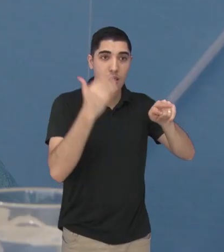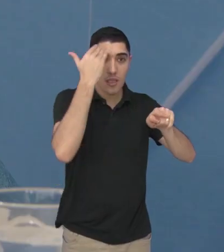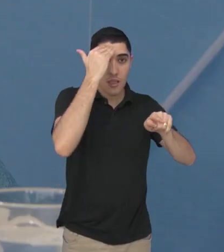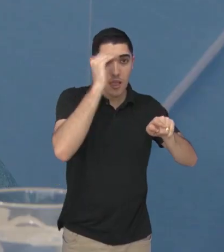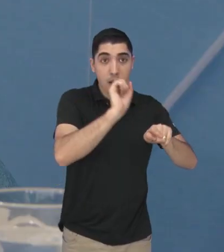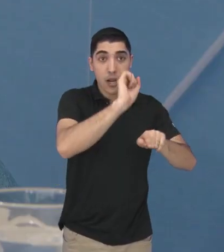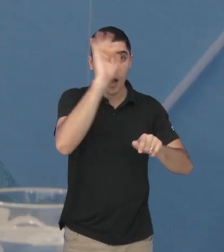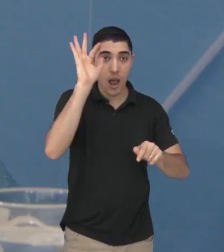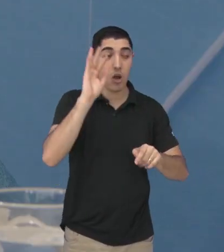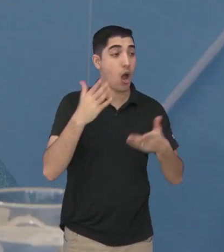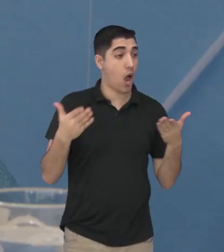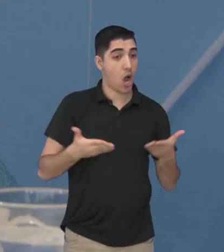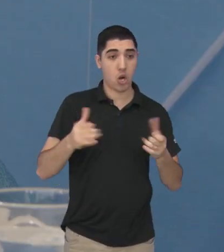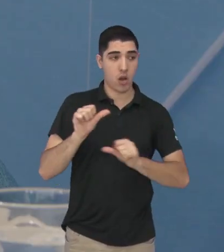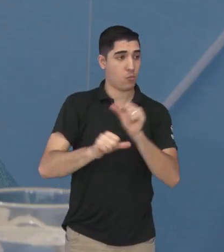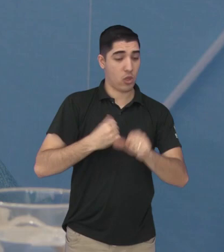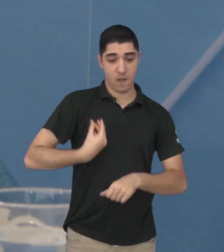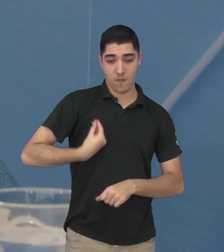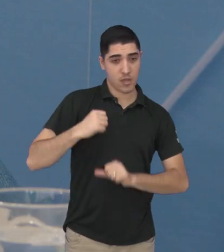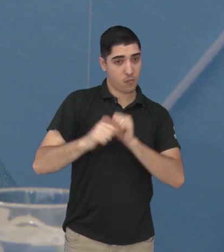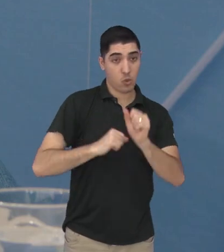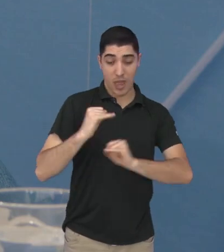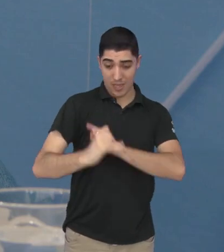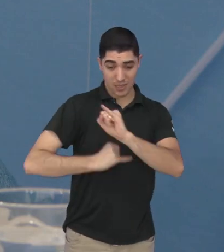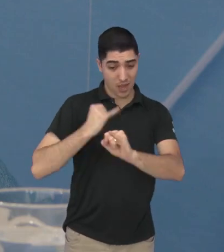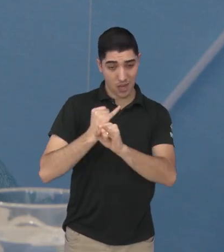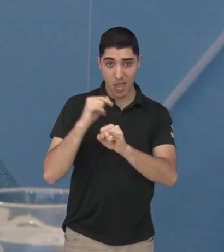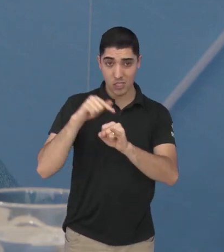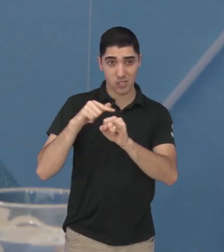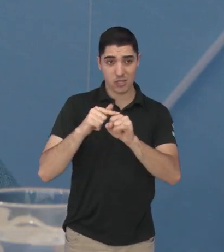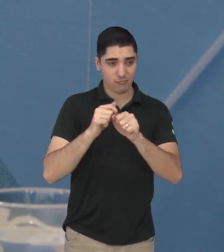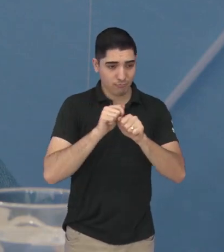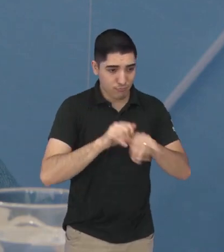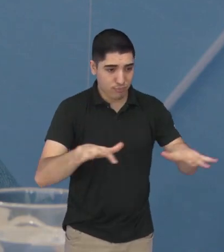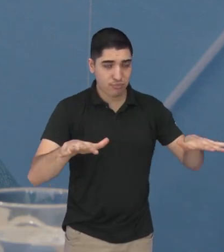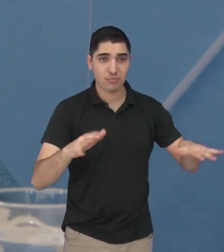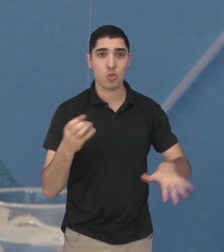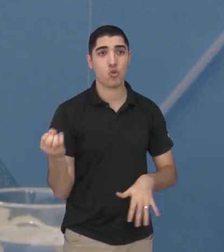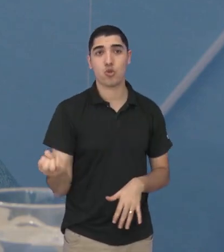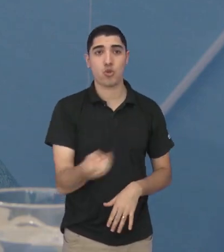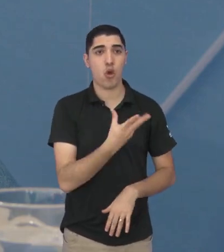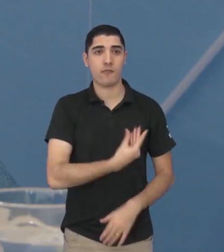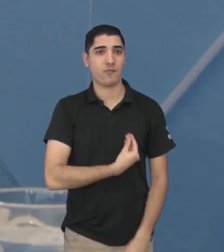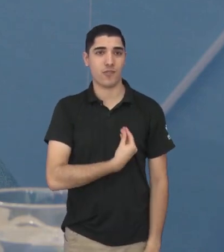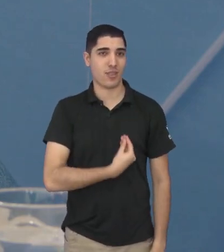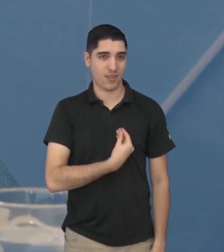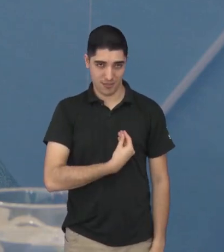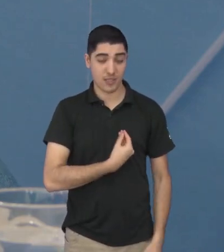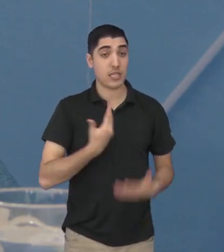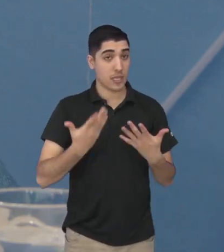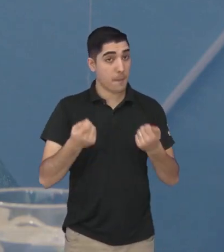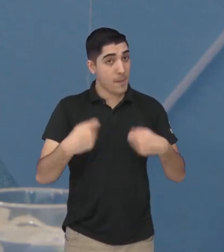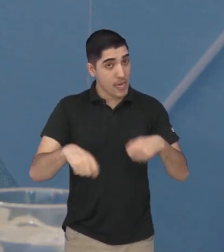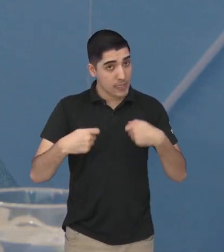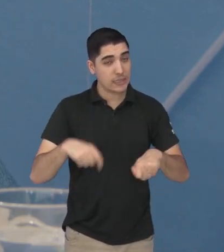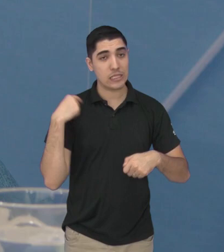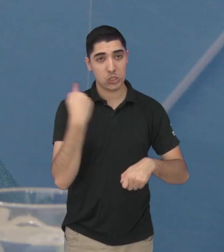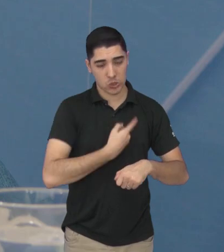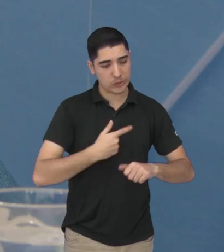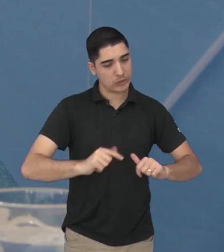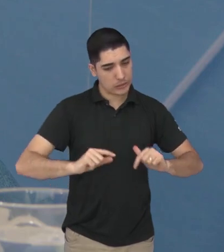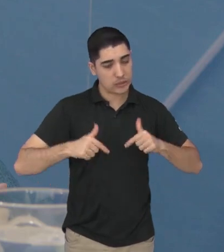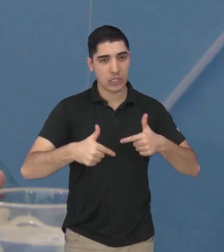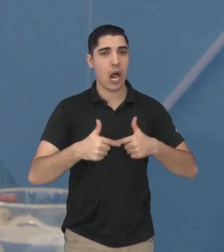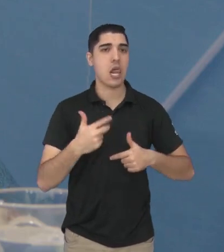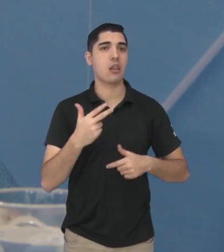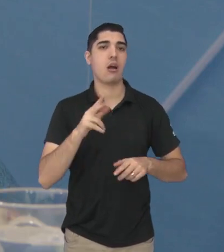esclarecimentos, né? Tudo mudou, a vida mudou, a internet trouxe um novo mundo para nós e a gente tem que caminhar também nesse sentido.